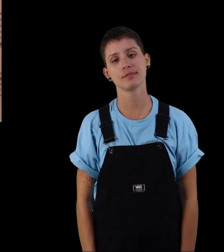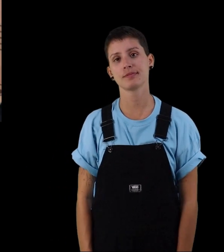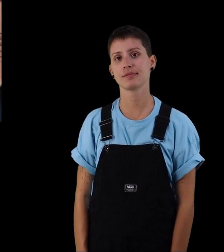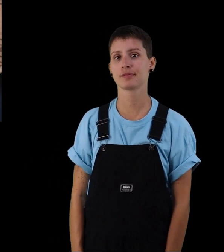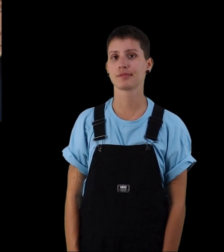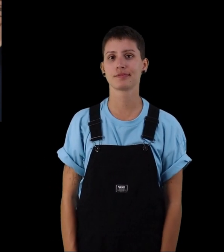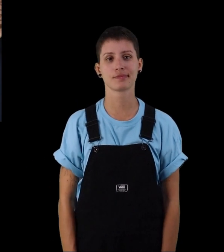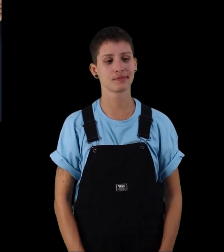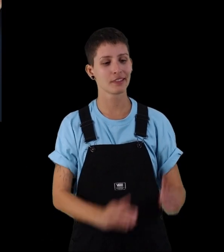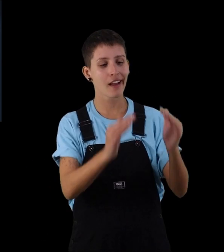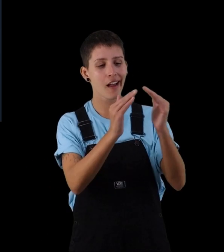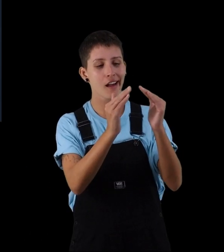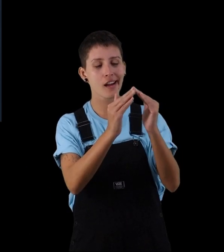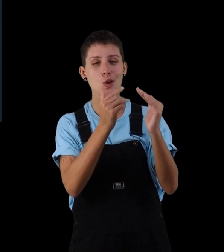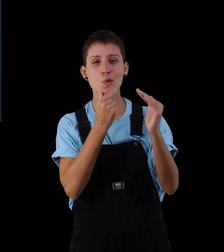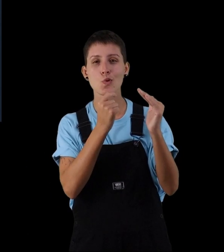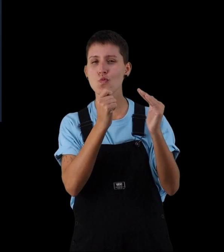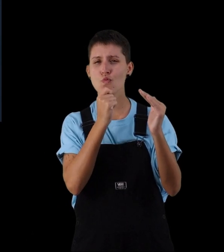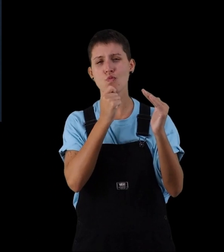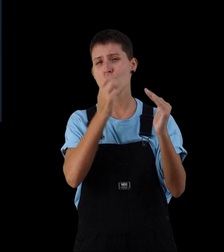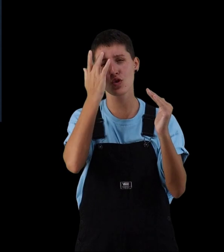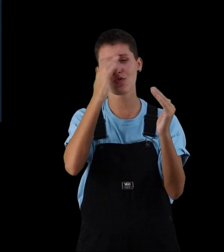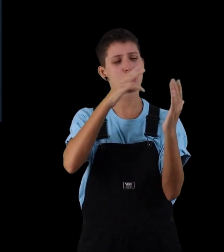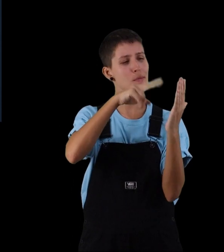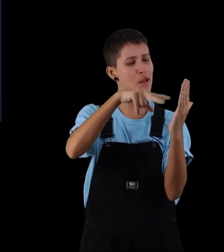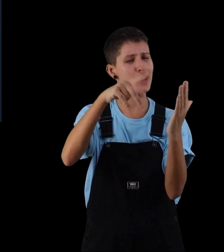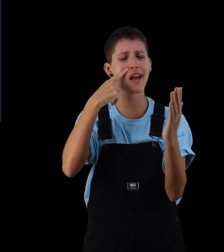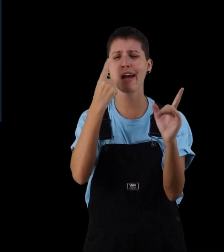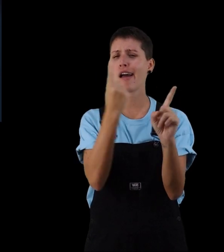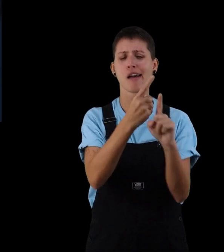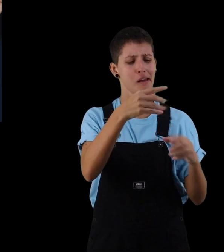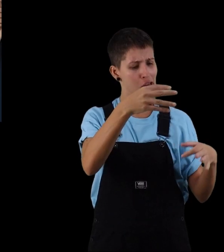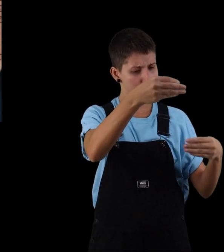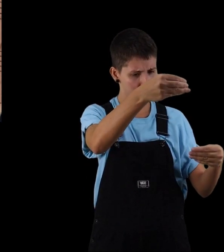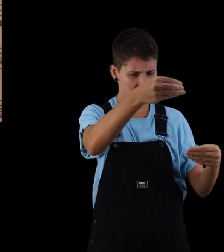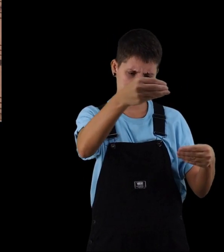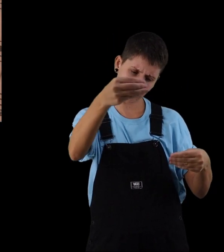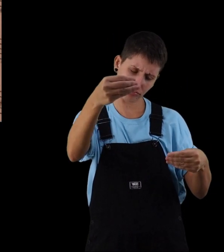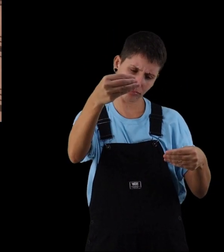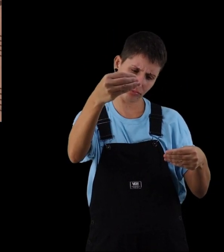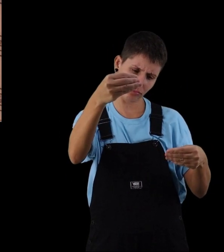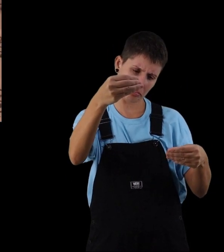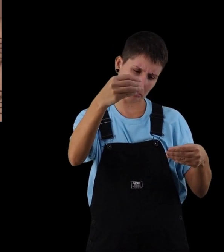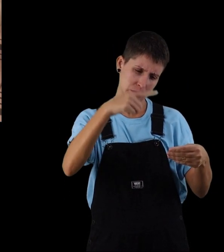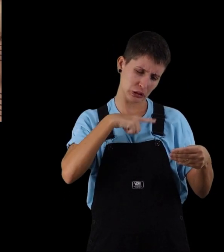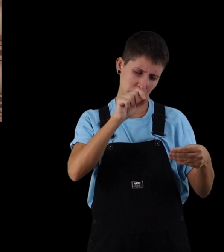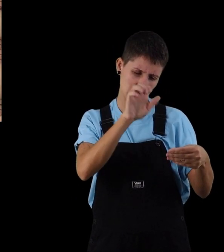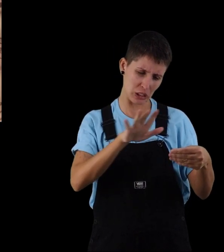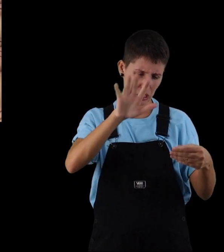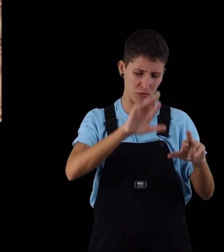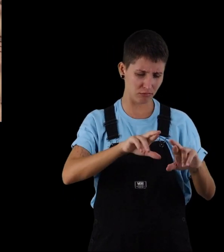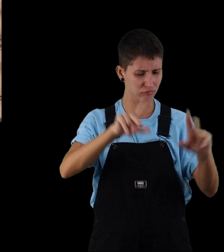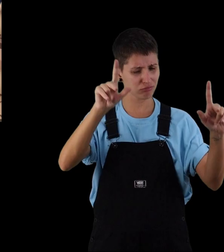Pela casa, o menino que ainda não lia encontrava papéis com símbolos rabiscados de um